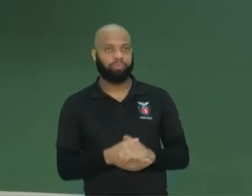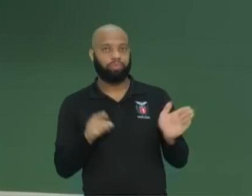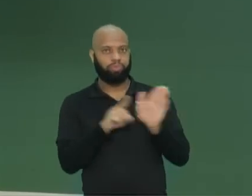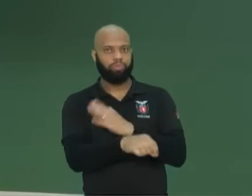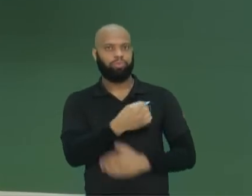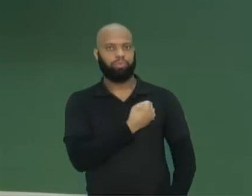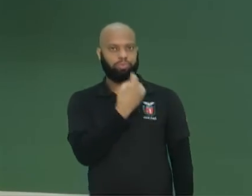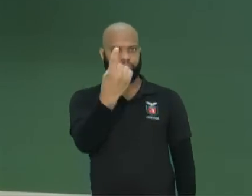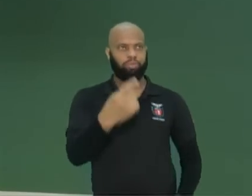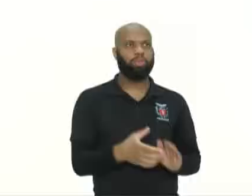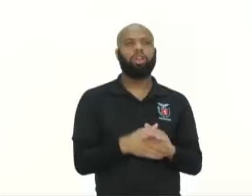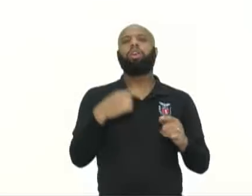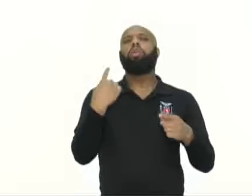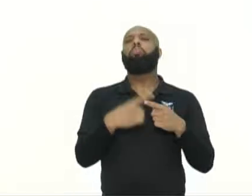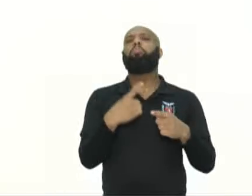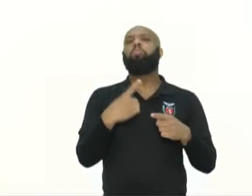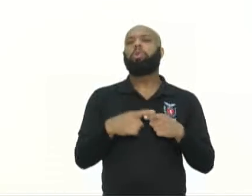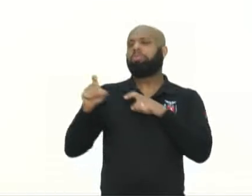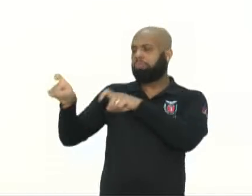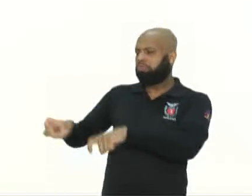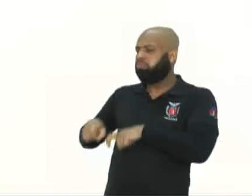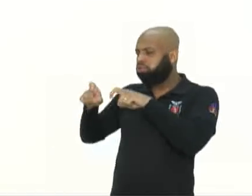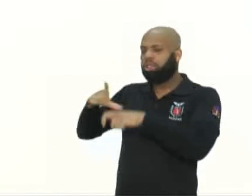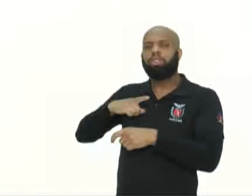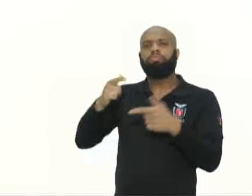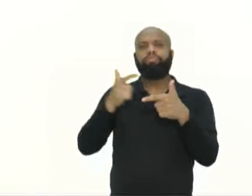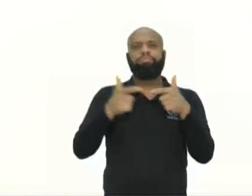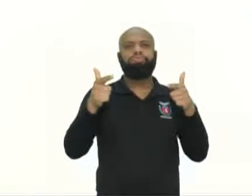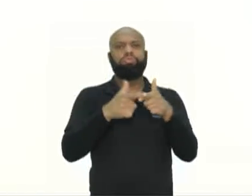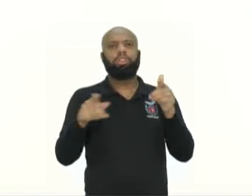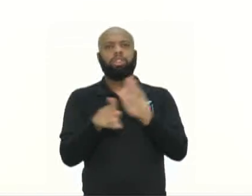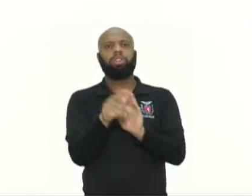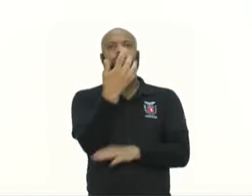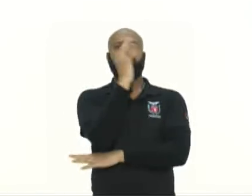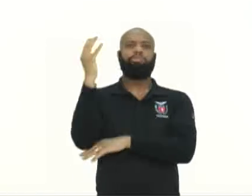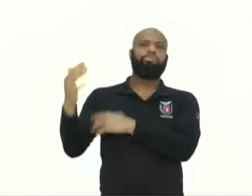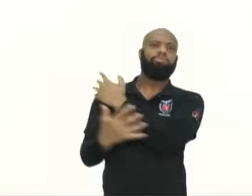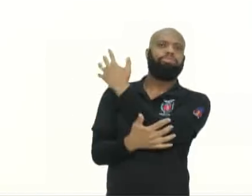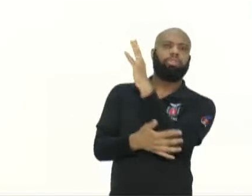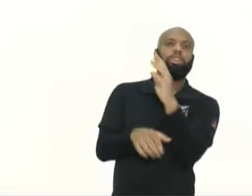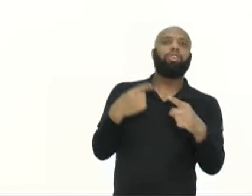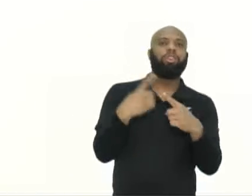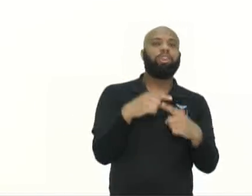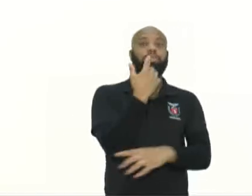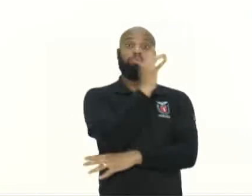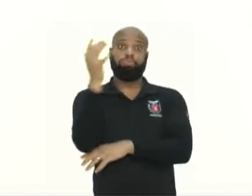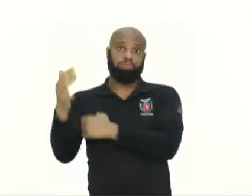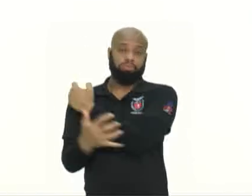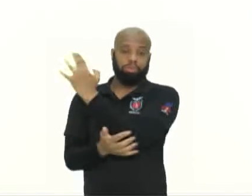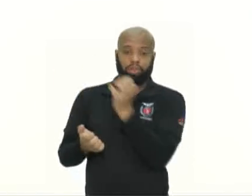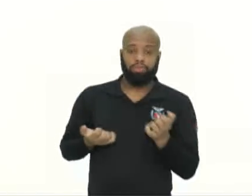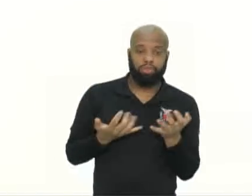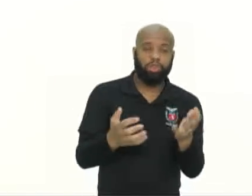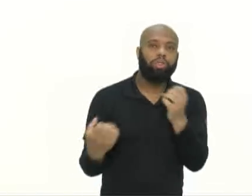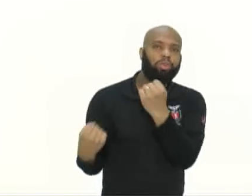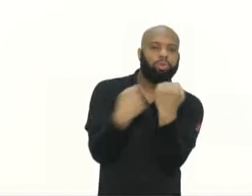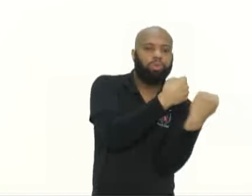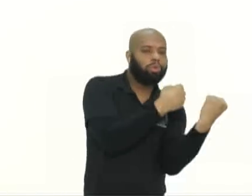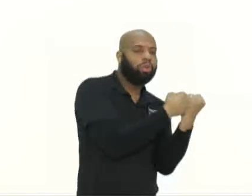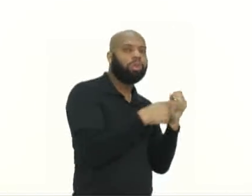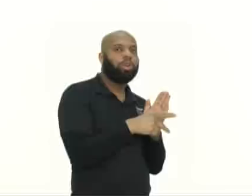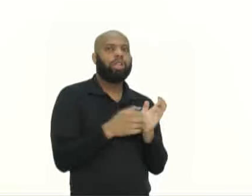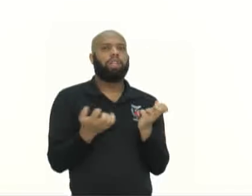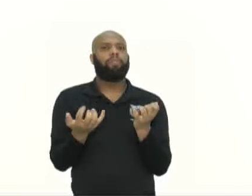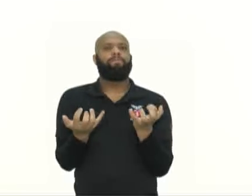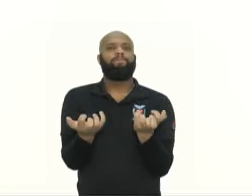1 ali, por que a pecuária causa impactos na floresta? A vegetação da floresta é substituída pelas